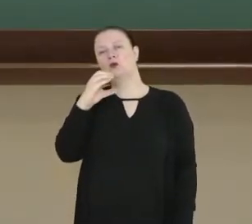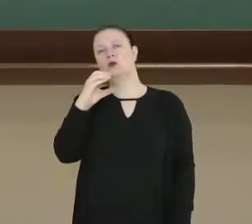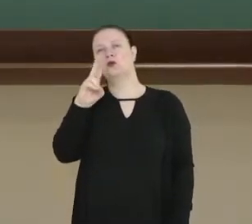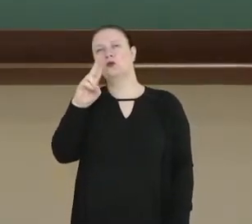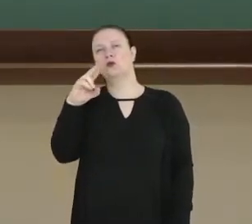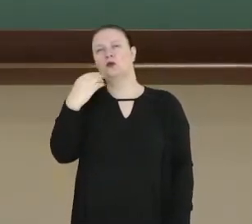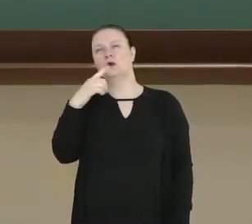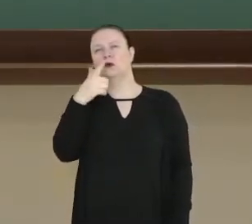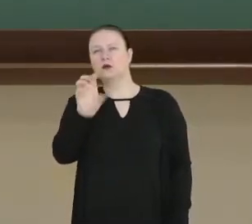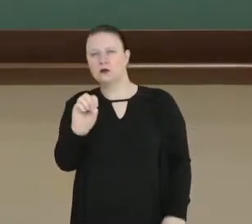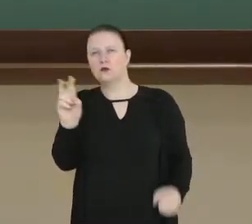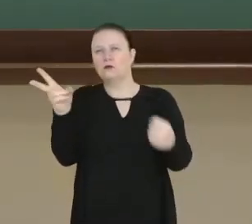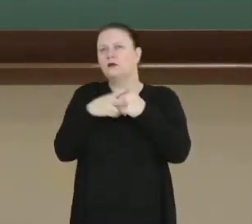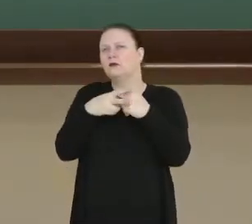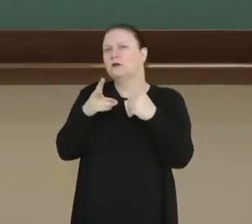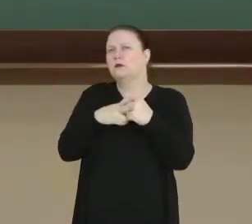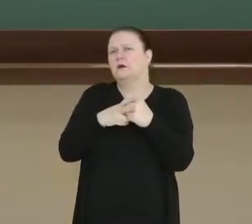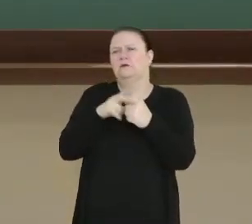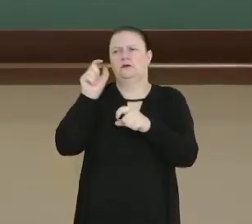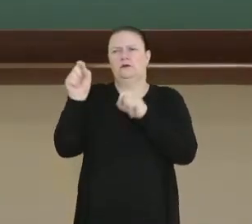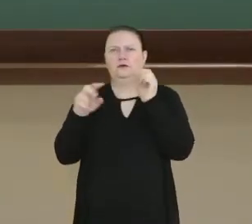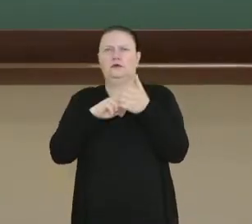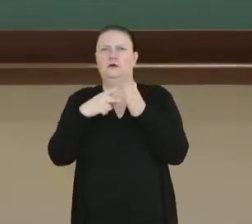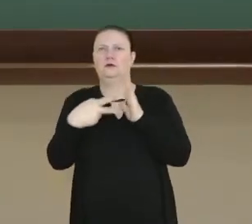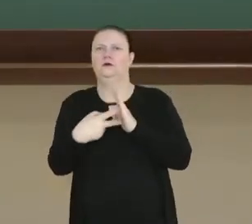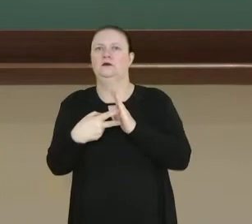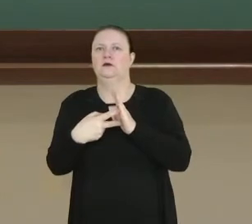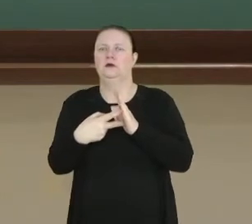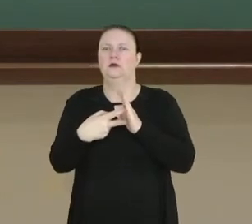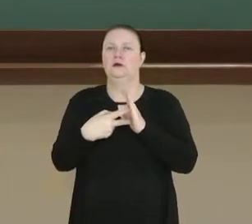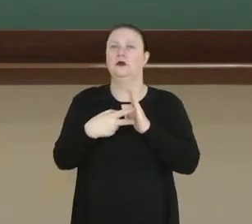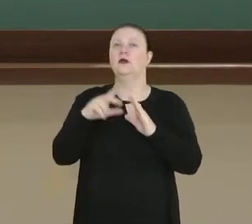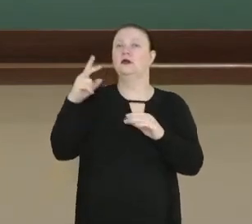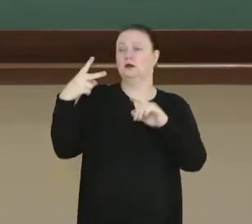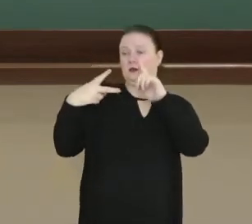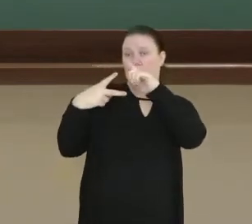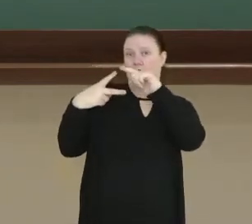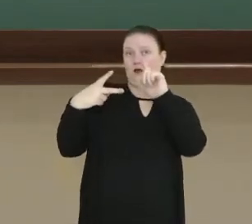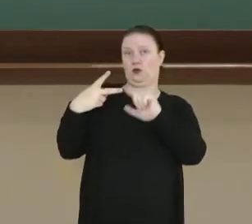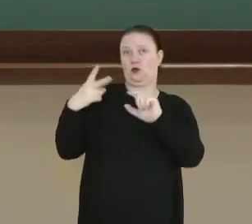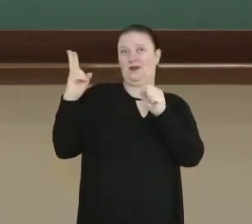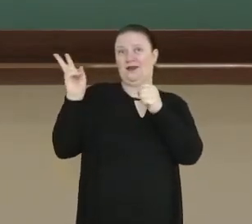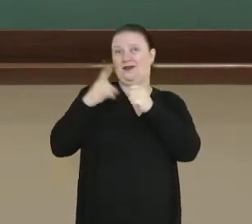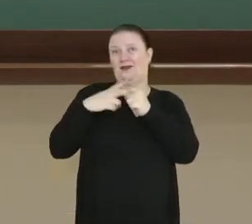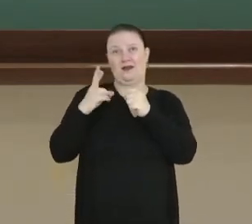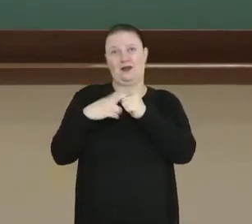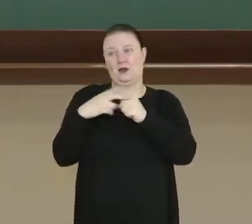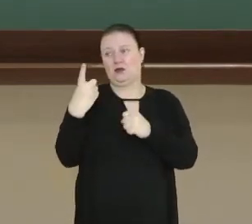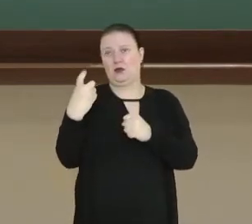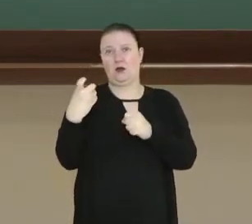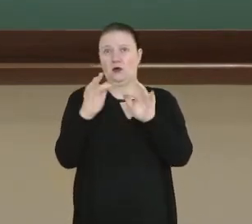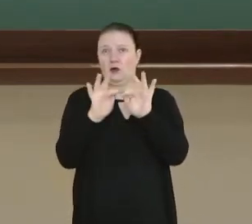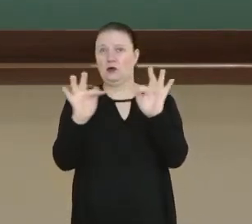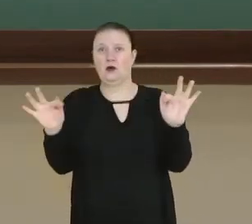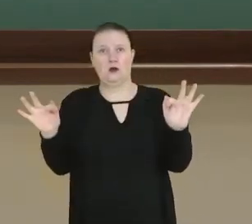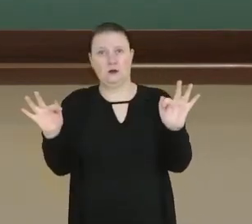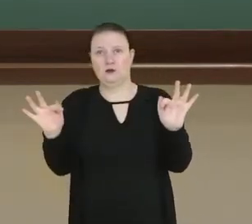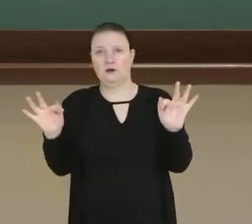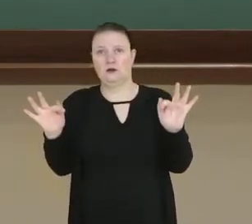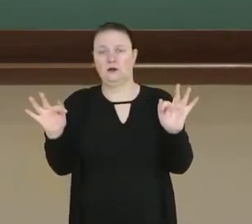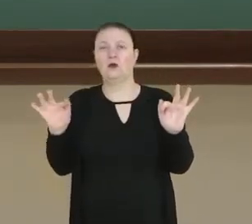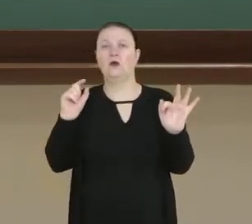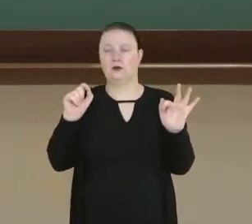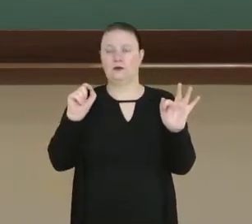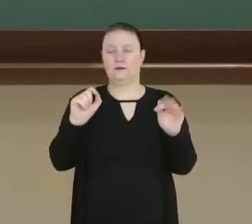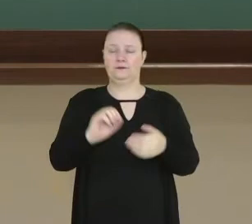uma locução verbal? Então, locução verbal é quando eu tenho dois verbos fazendo a função de um único verbo.